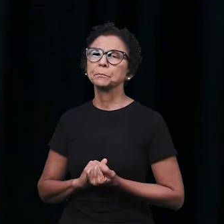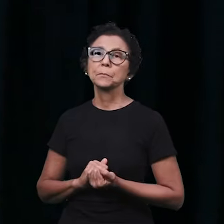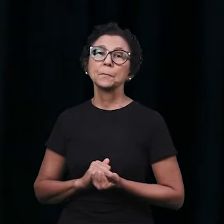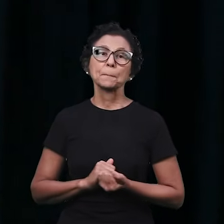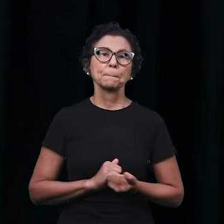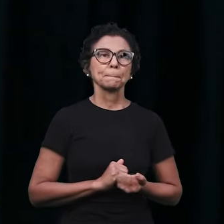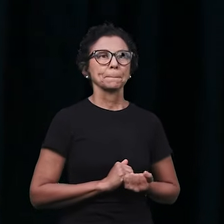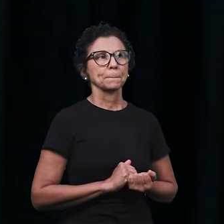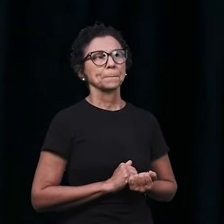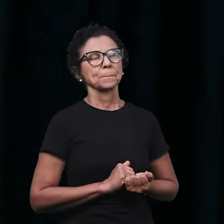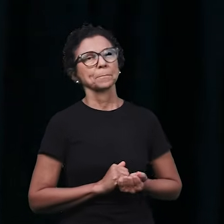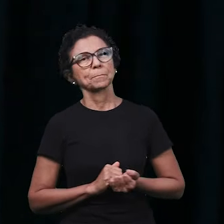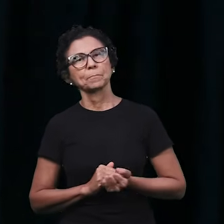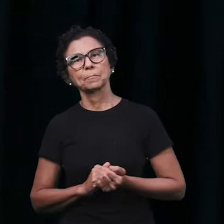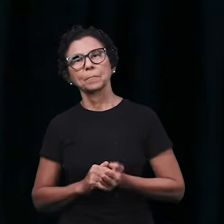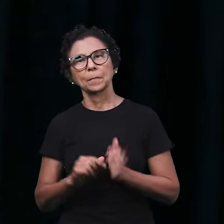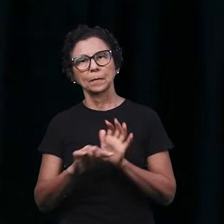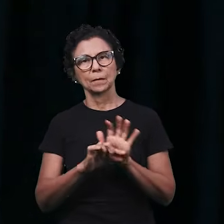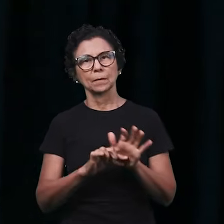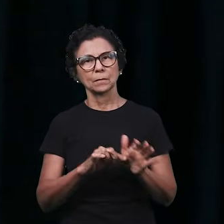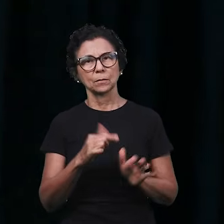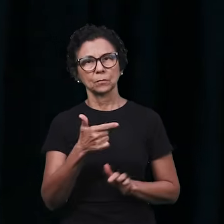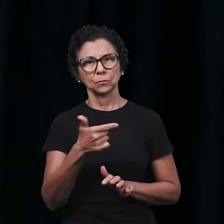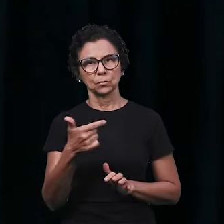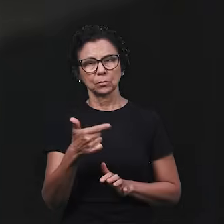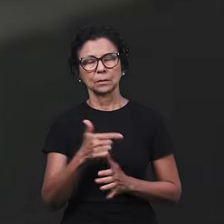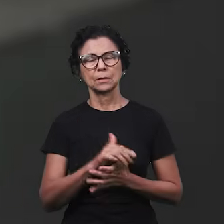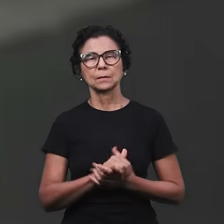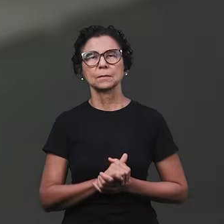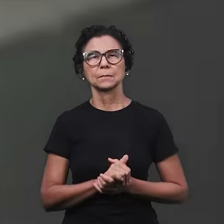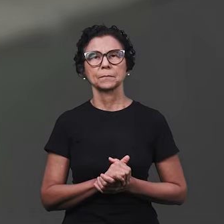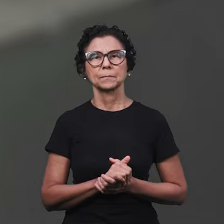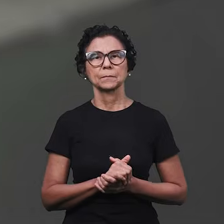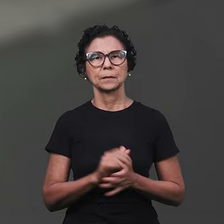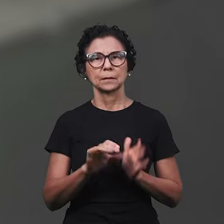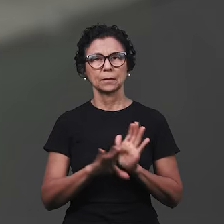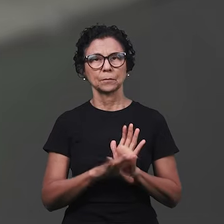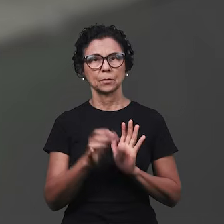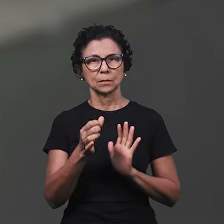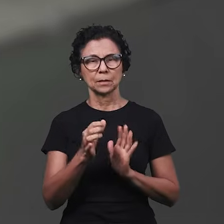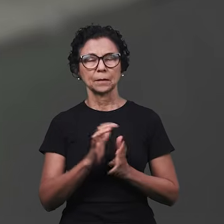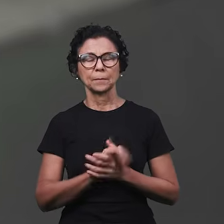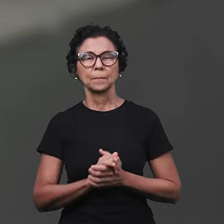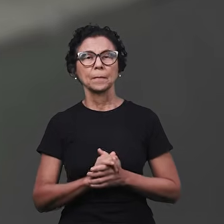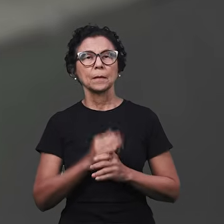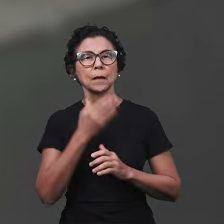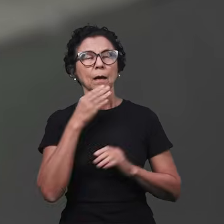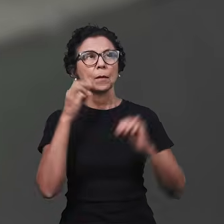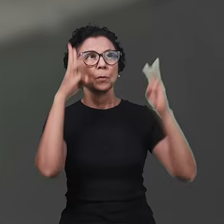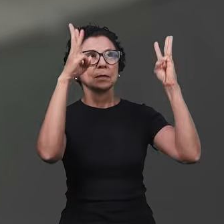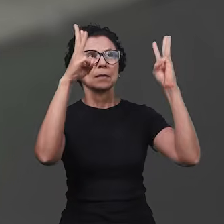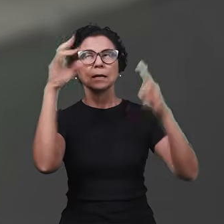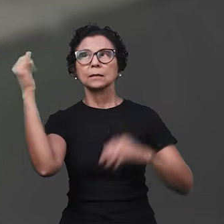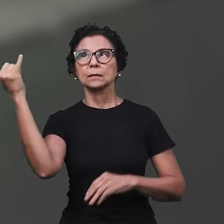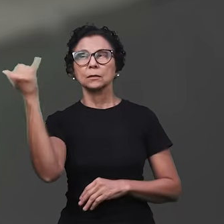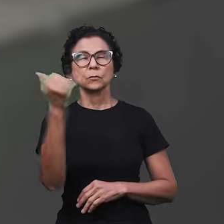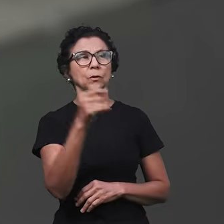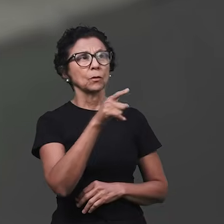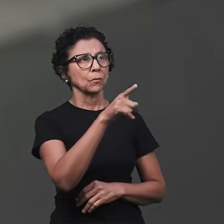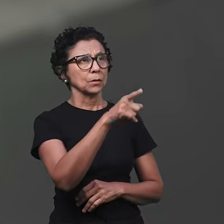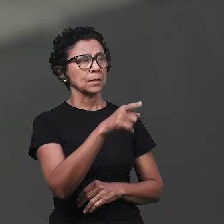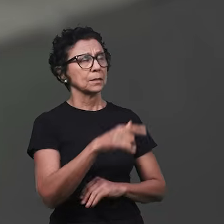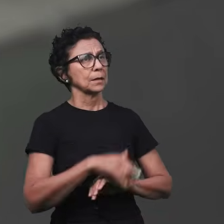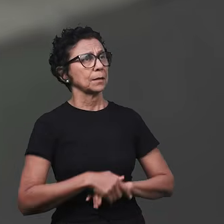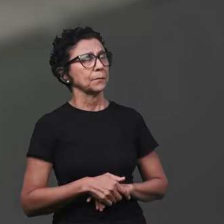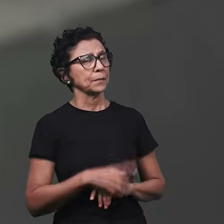pastores comentarem. Diz assim no versículo 22 do capítulo 6. E falou o Senhor a Moisés dizendo, fala a Arão